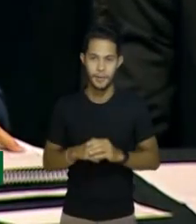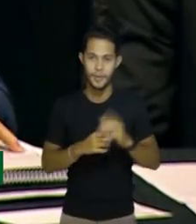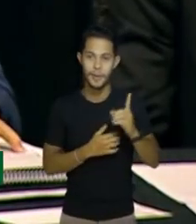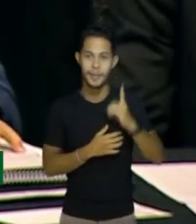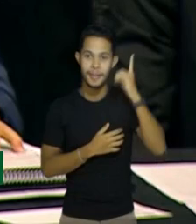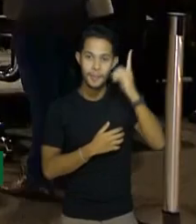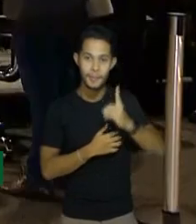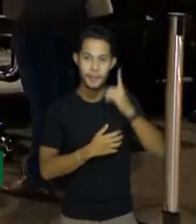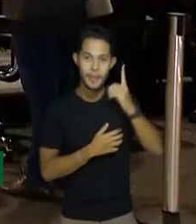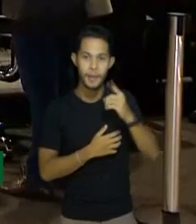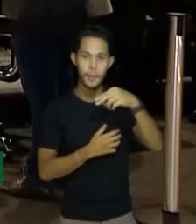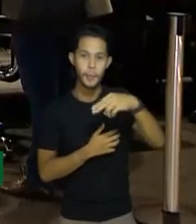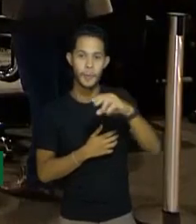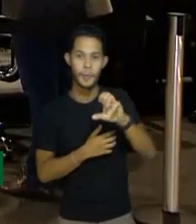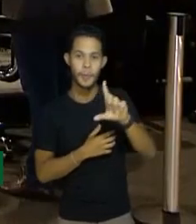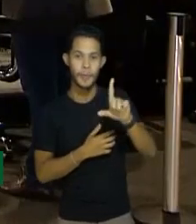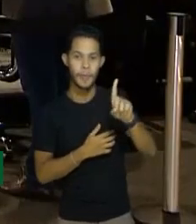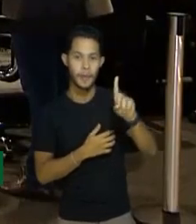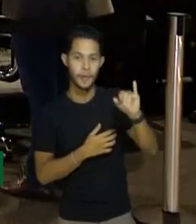Areta.